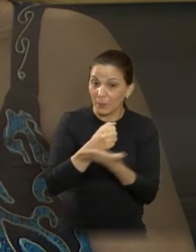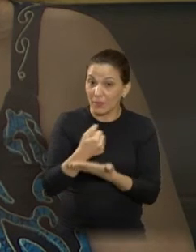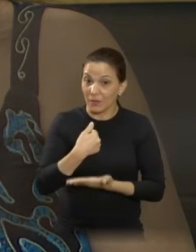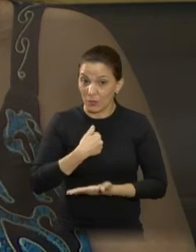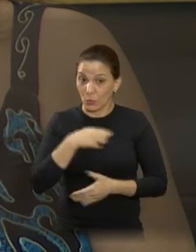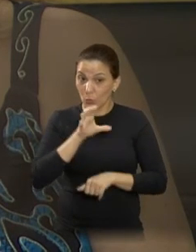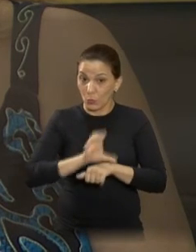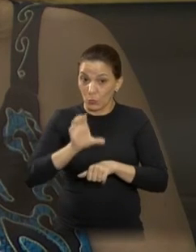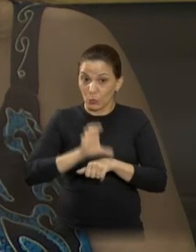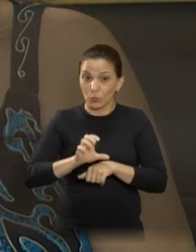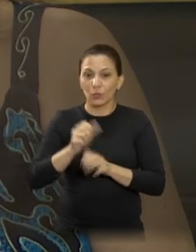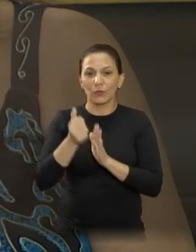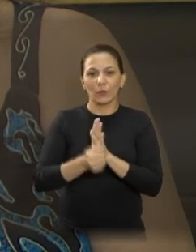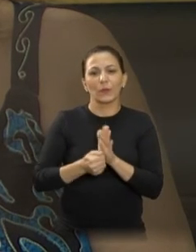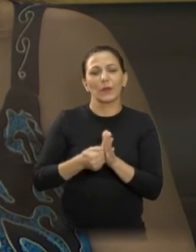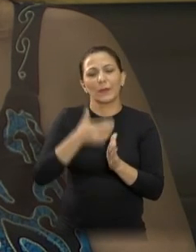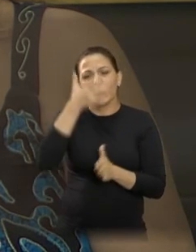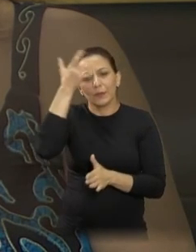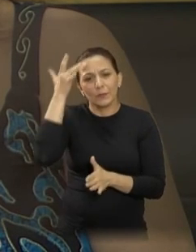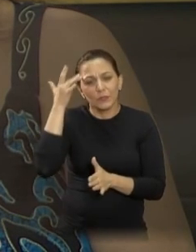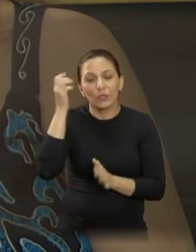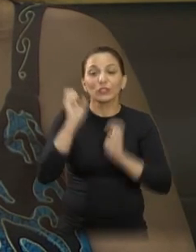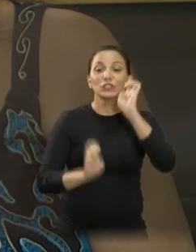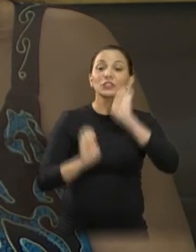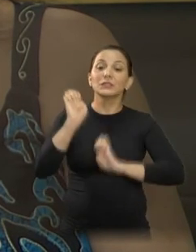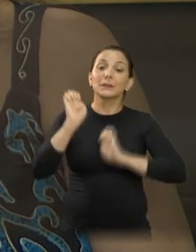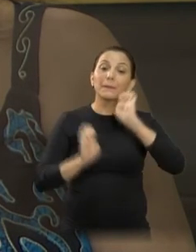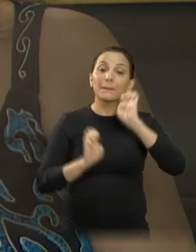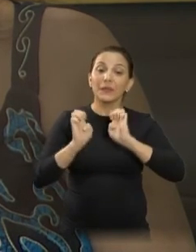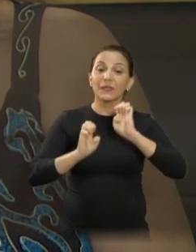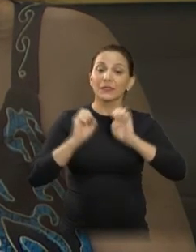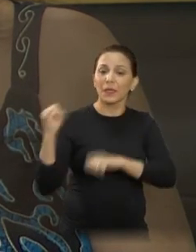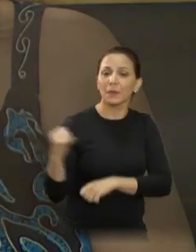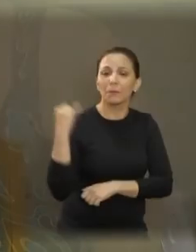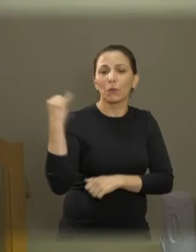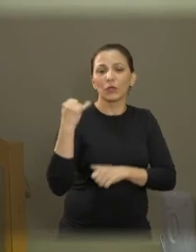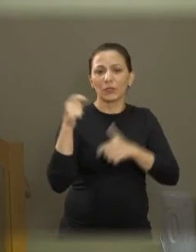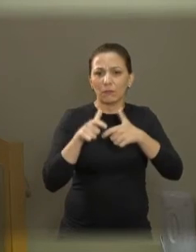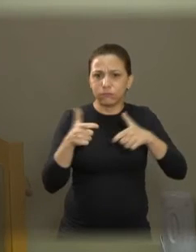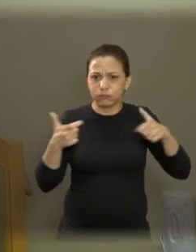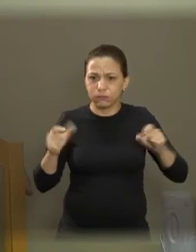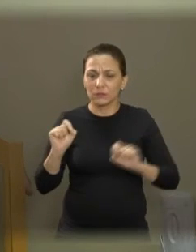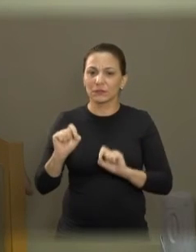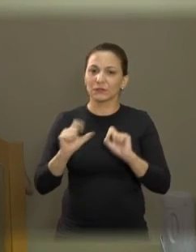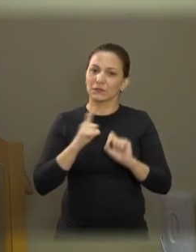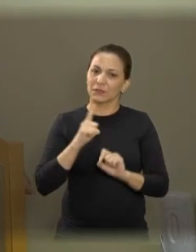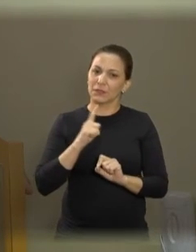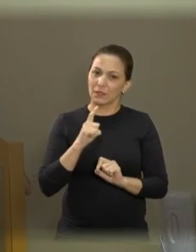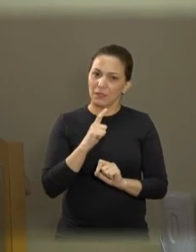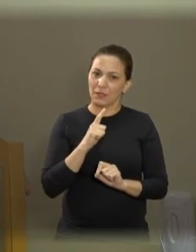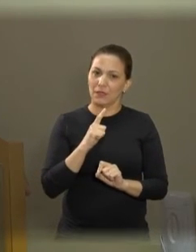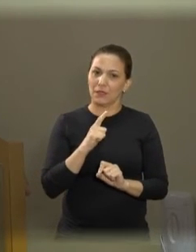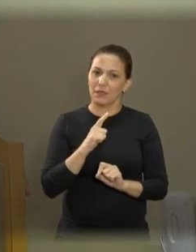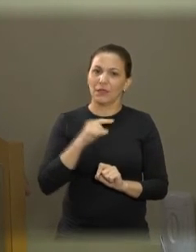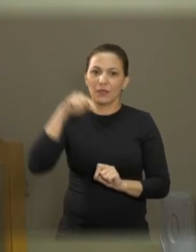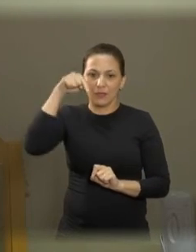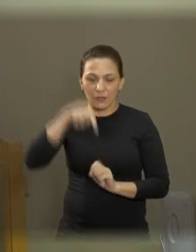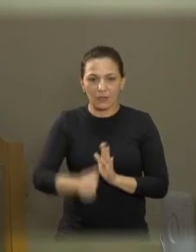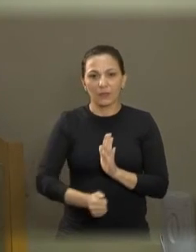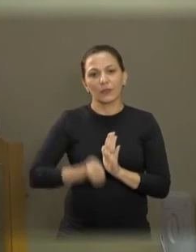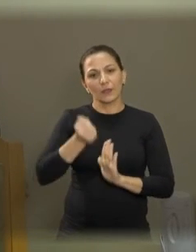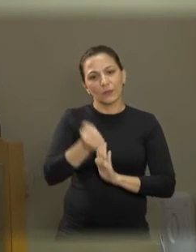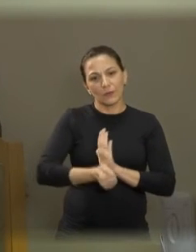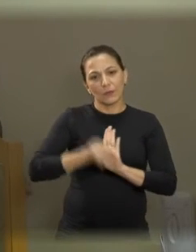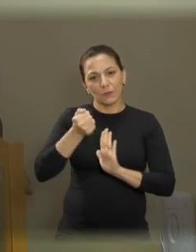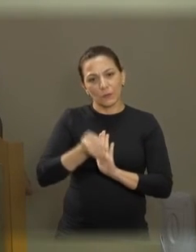no curso, pessoas de empresa e de grandes empresas. Empresas grandes vinham para